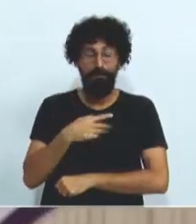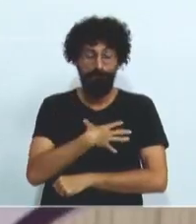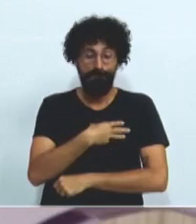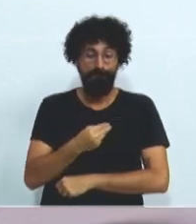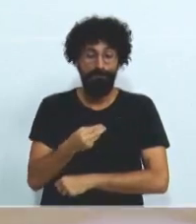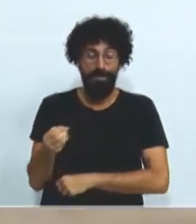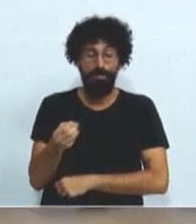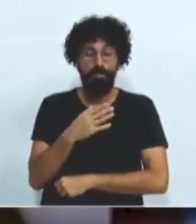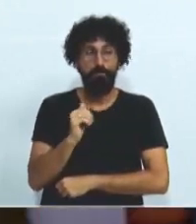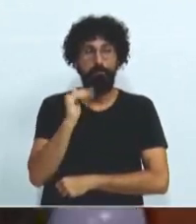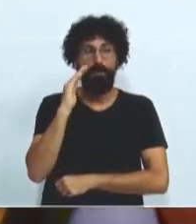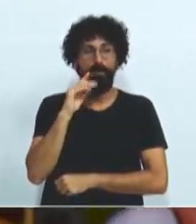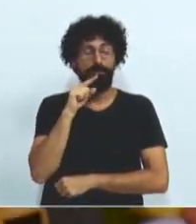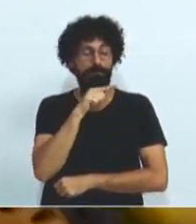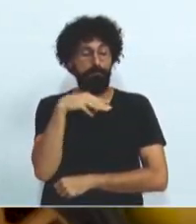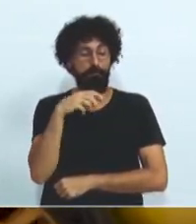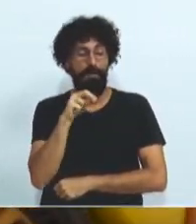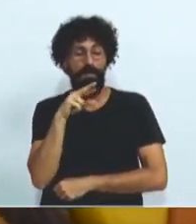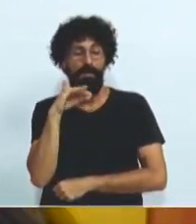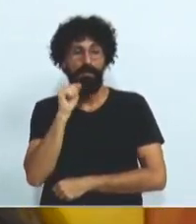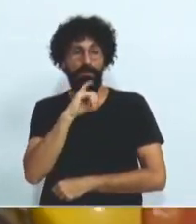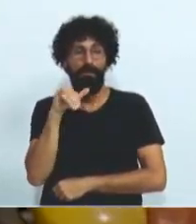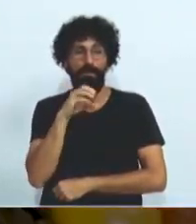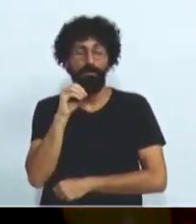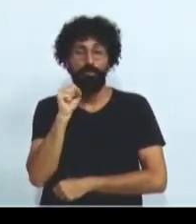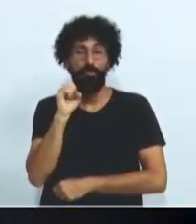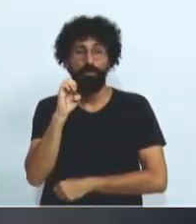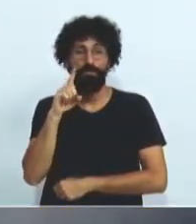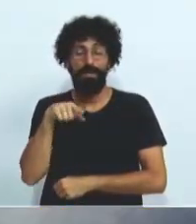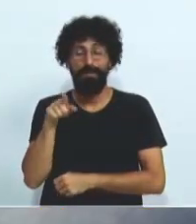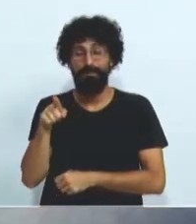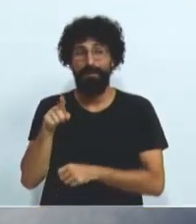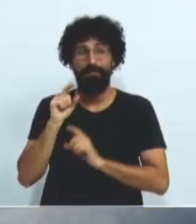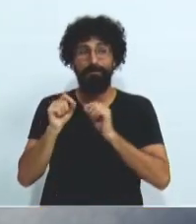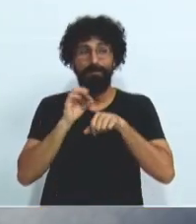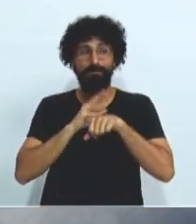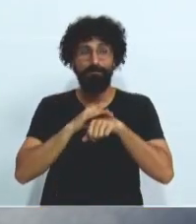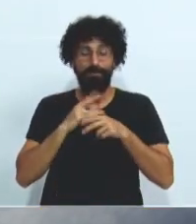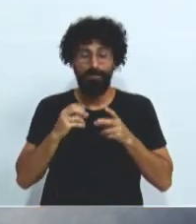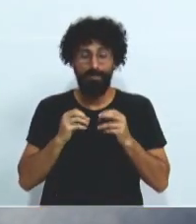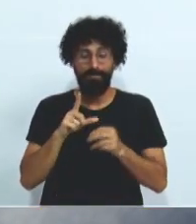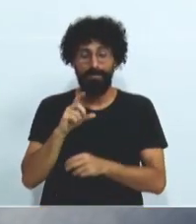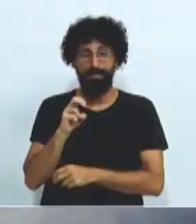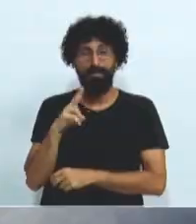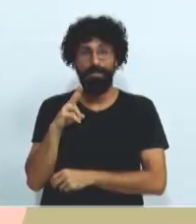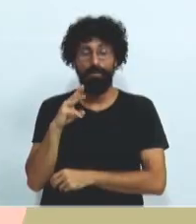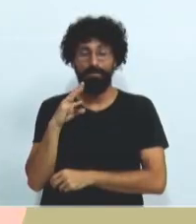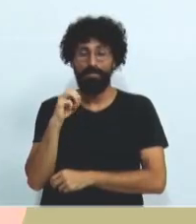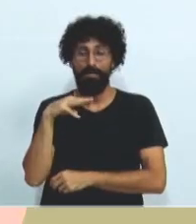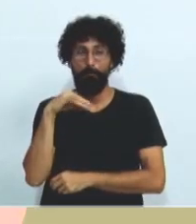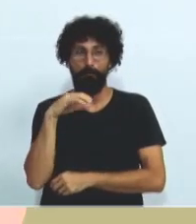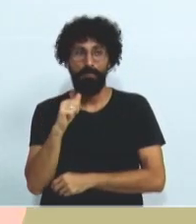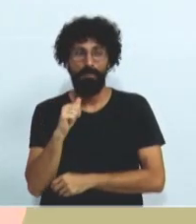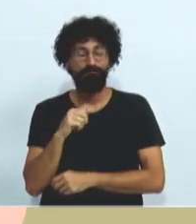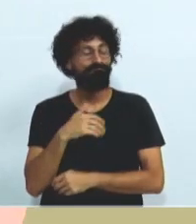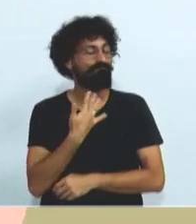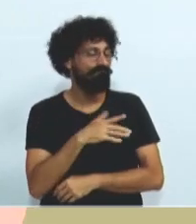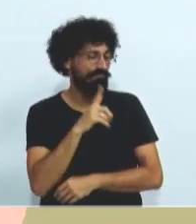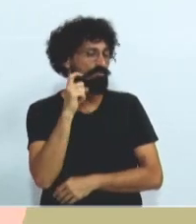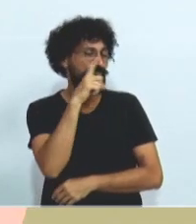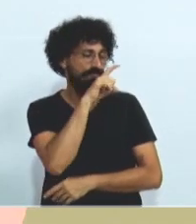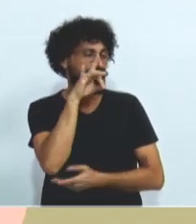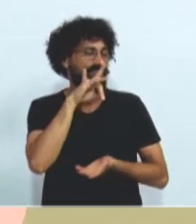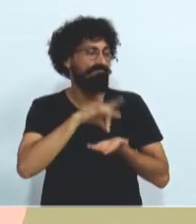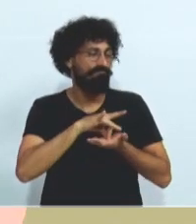que quando recebeu o diagnóstico de leucemia... Foi muito difícil. Difícil mesmo. E tudo